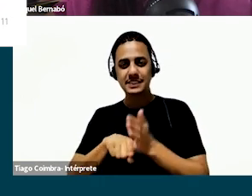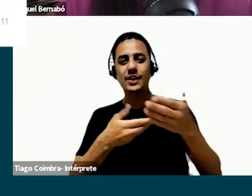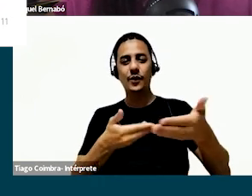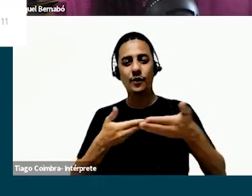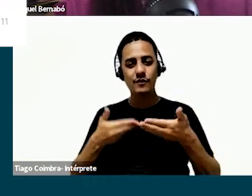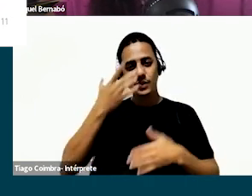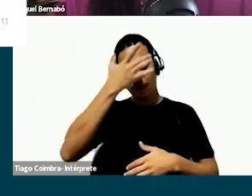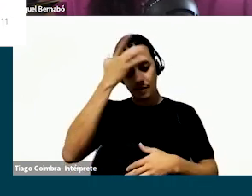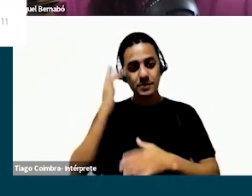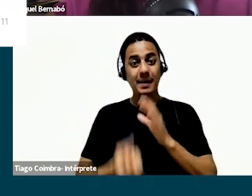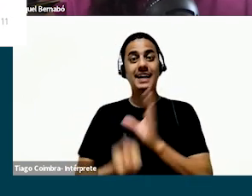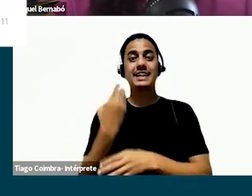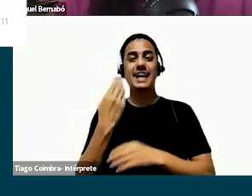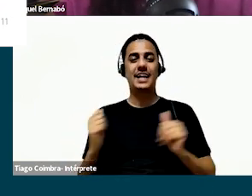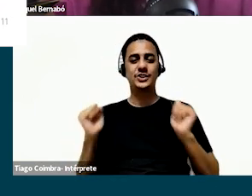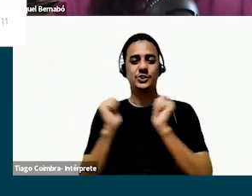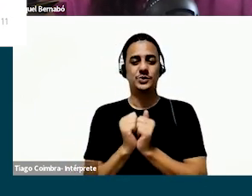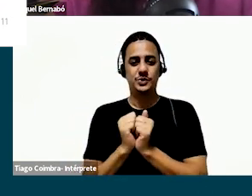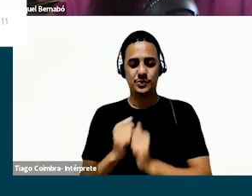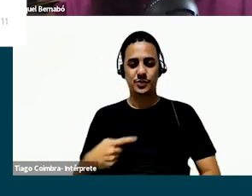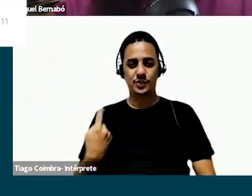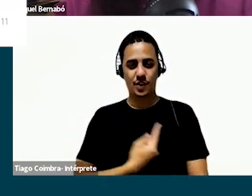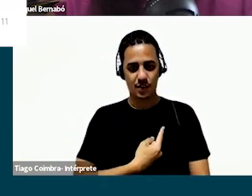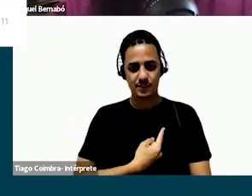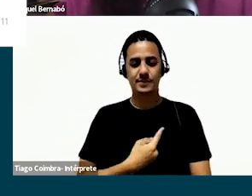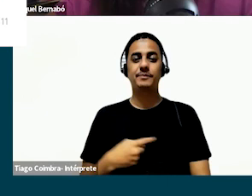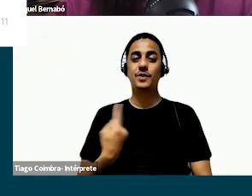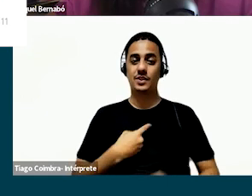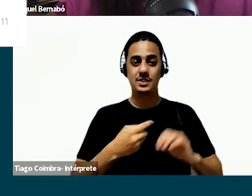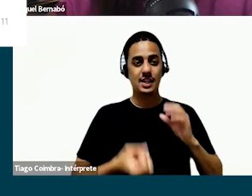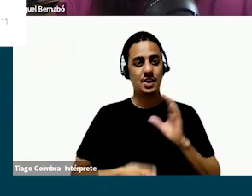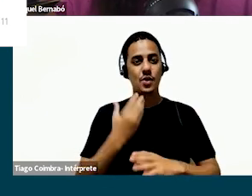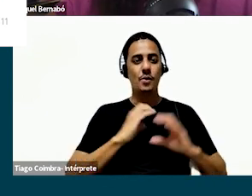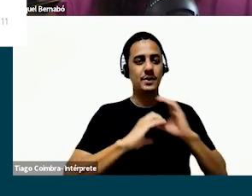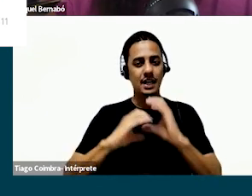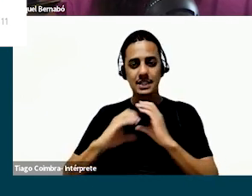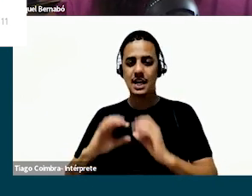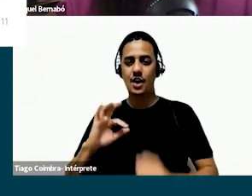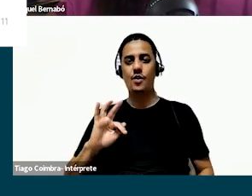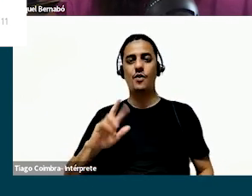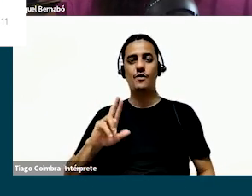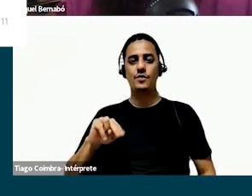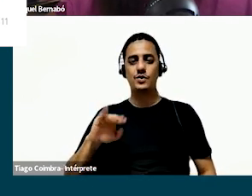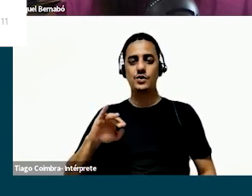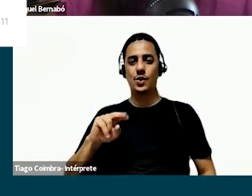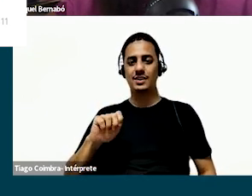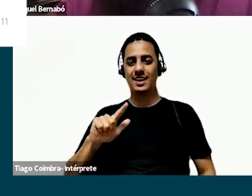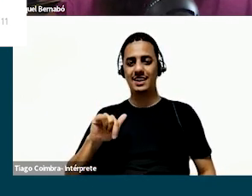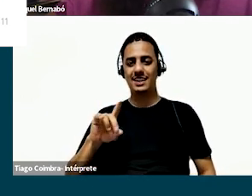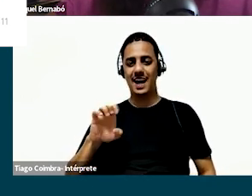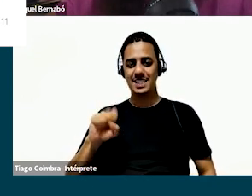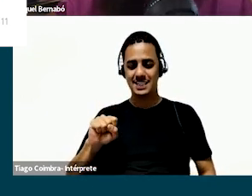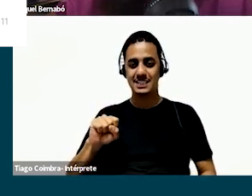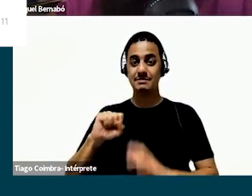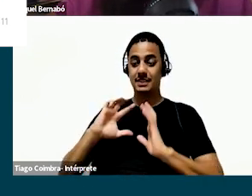Depois dessa pesquisa, a gente convidou os participantes para co-criar junto com a gente. E aí, juntos, a gente conseguiu desenhar comunicações,